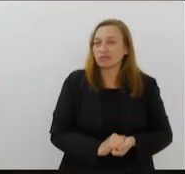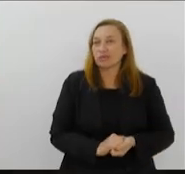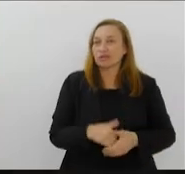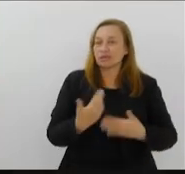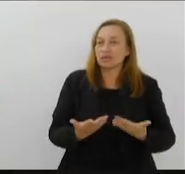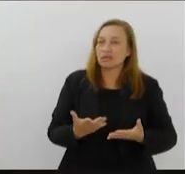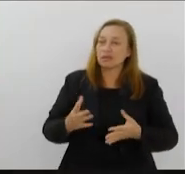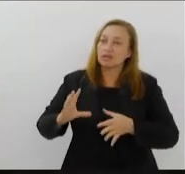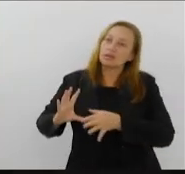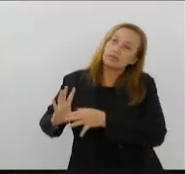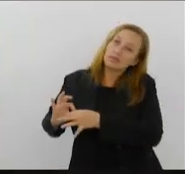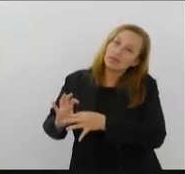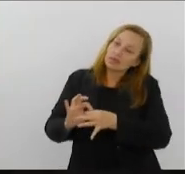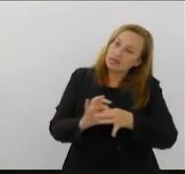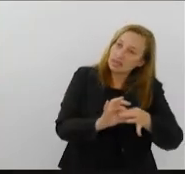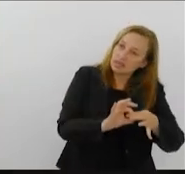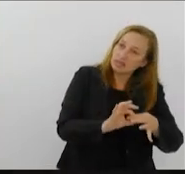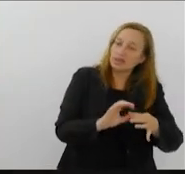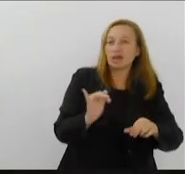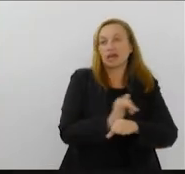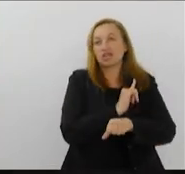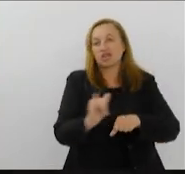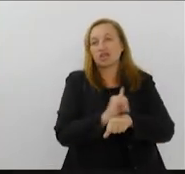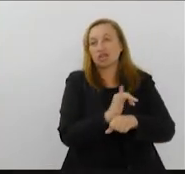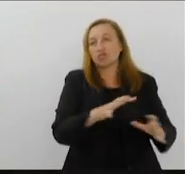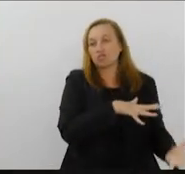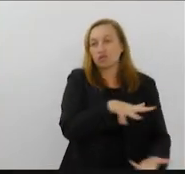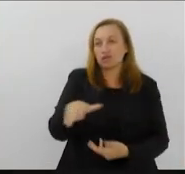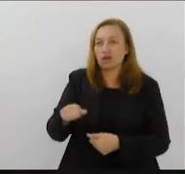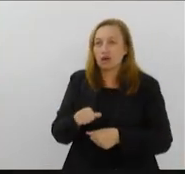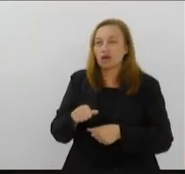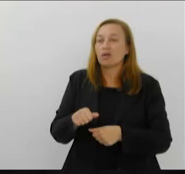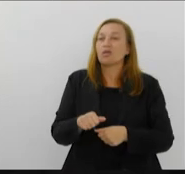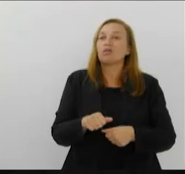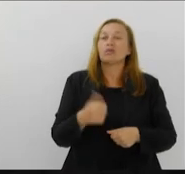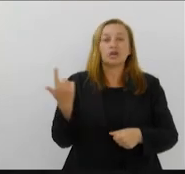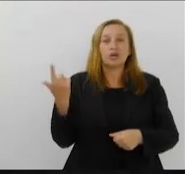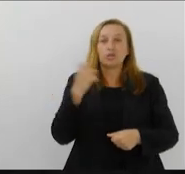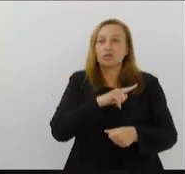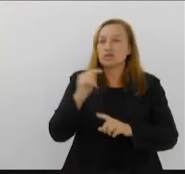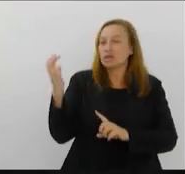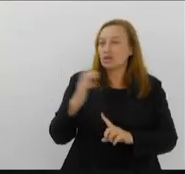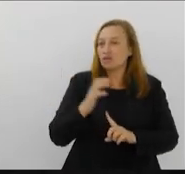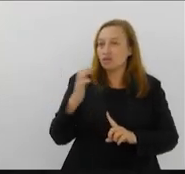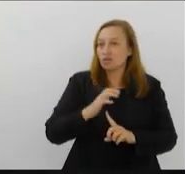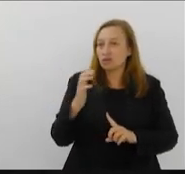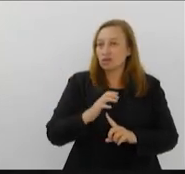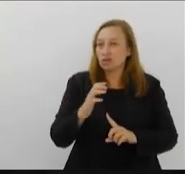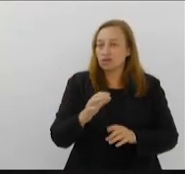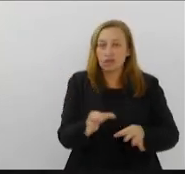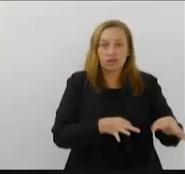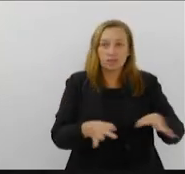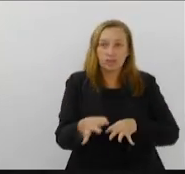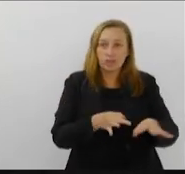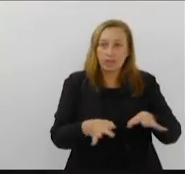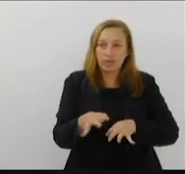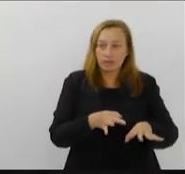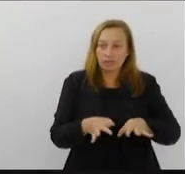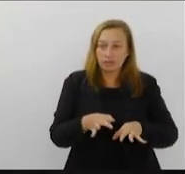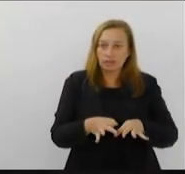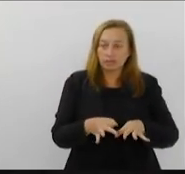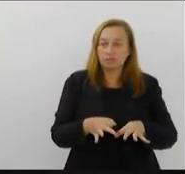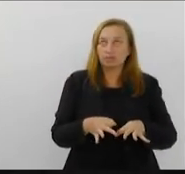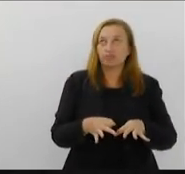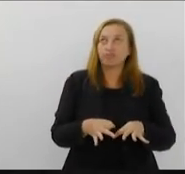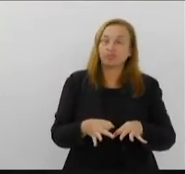desde a estratégia mundial, a estratégia do nosso país, para que a gente consiga influenciar em planos operacionais táticos, ou